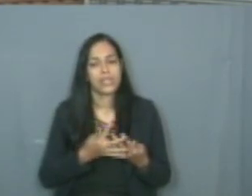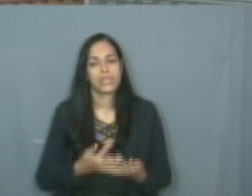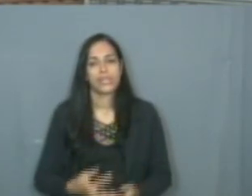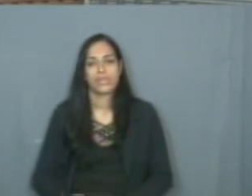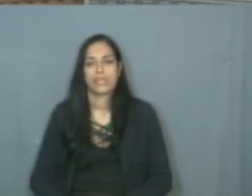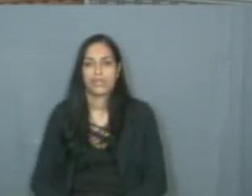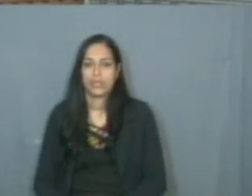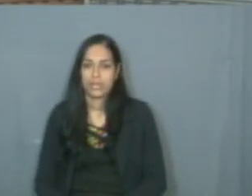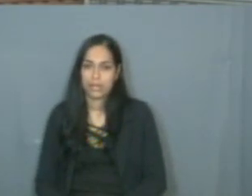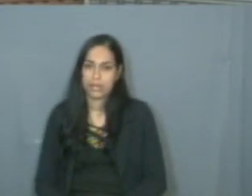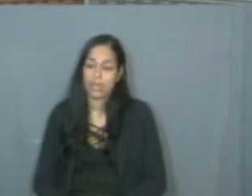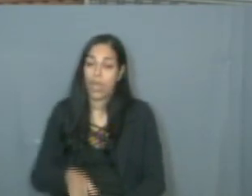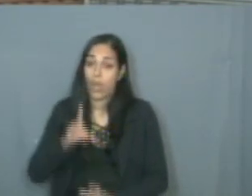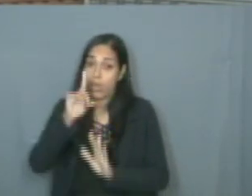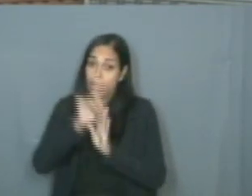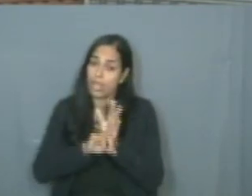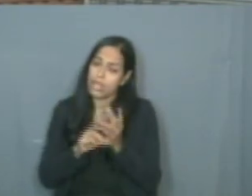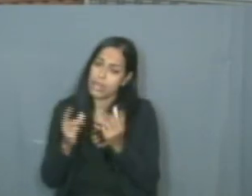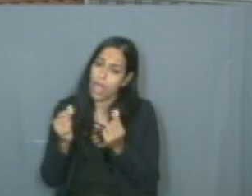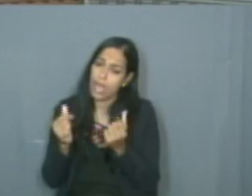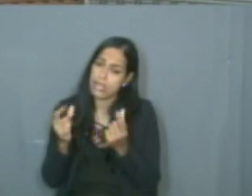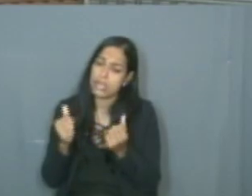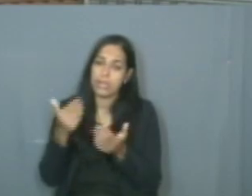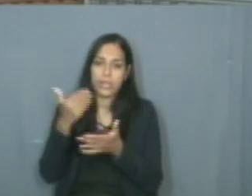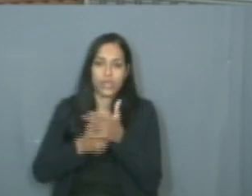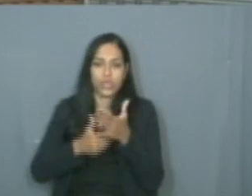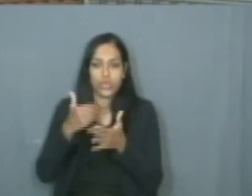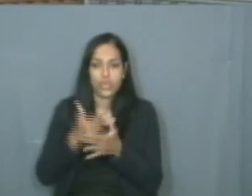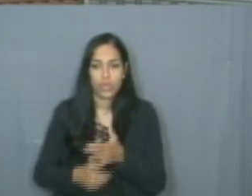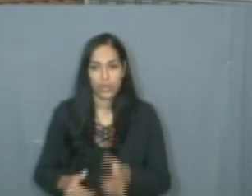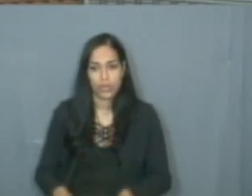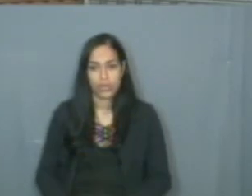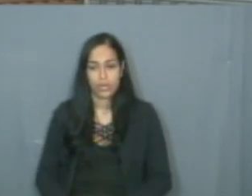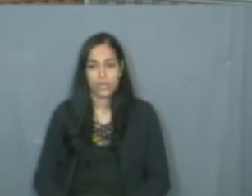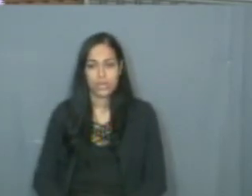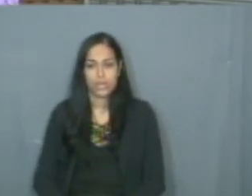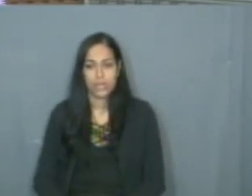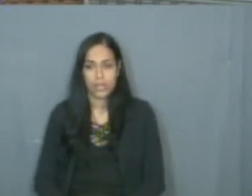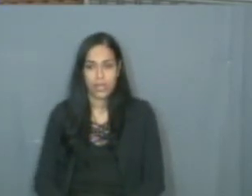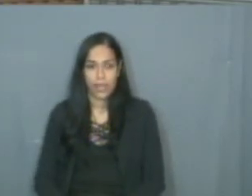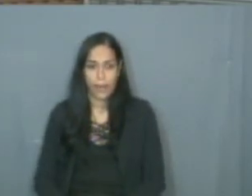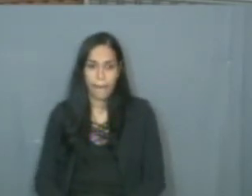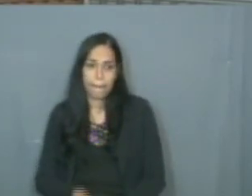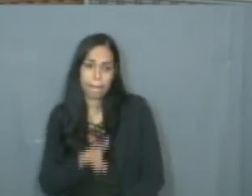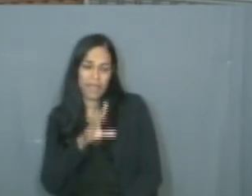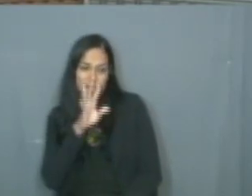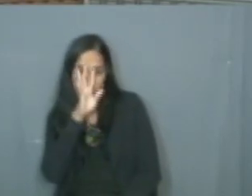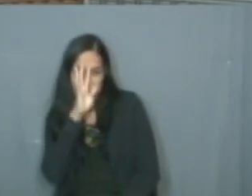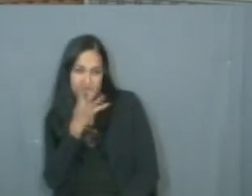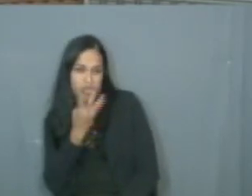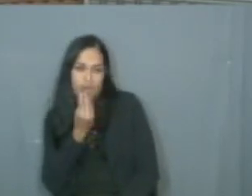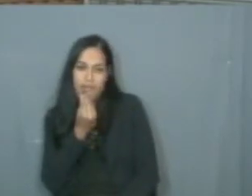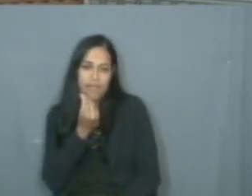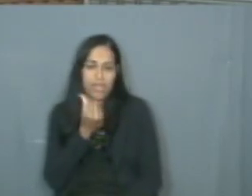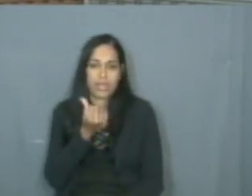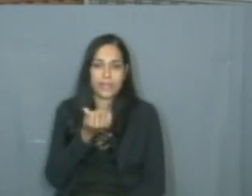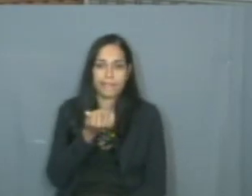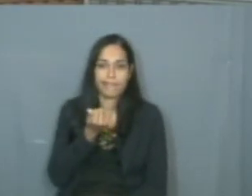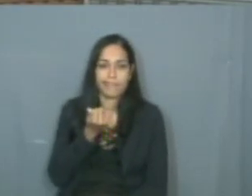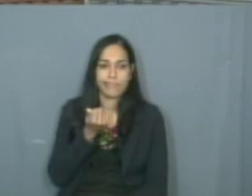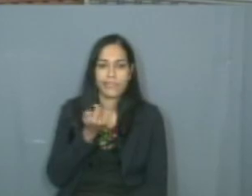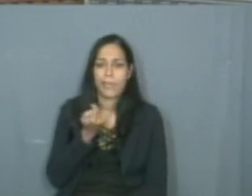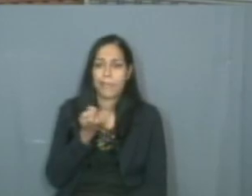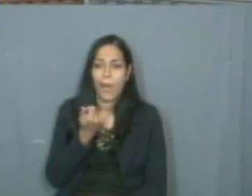o direito ao ressarcimento do que foi descontado. A fala de que vai ser dado um jeito para ser ressarcido é muito